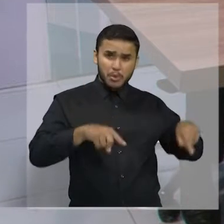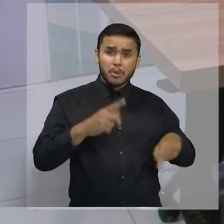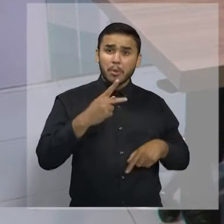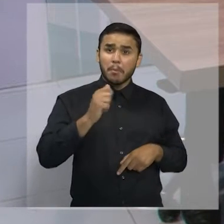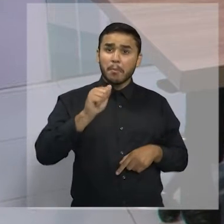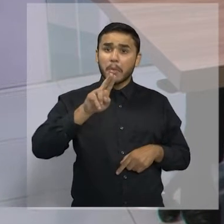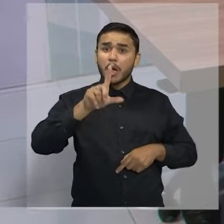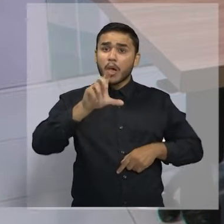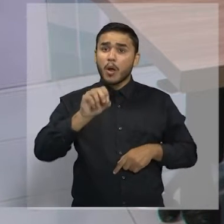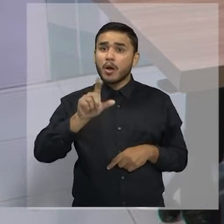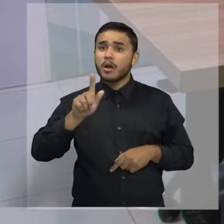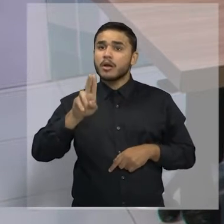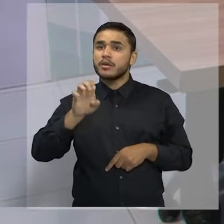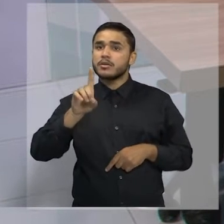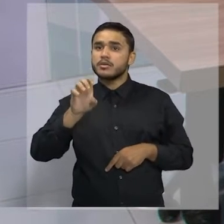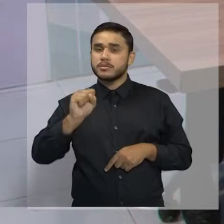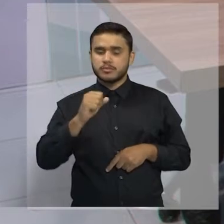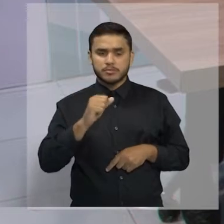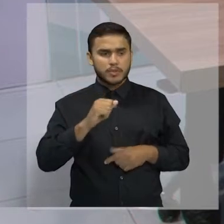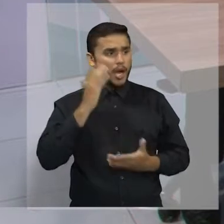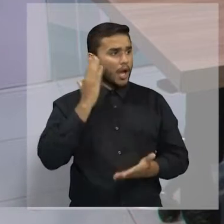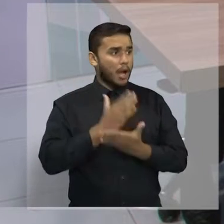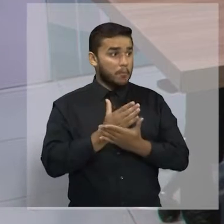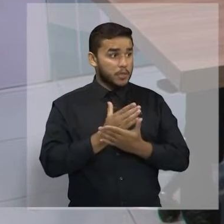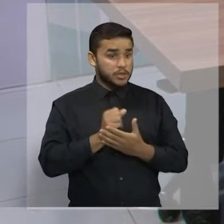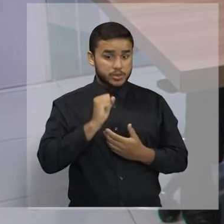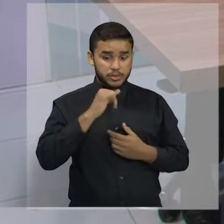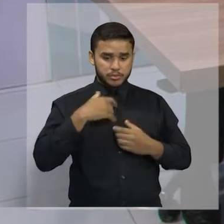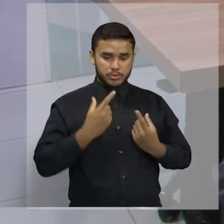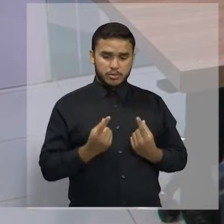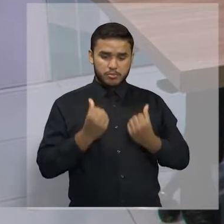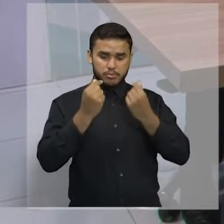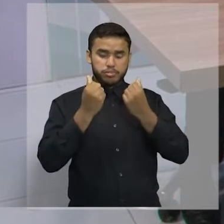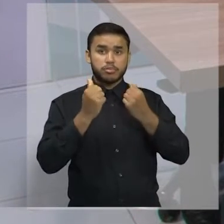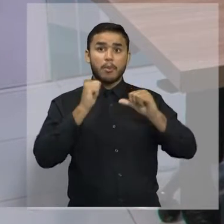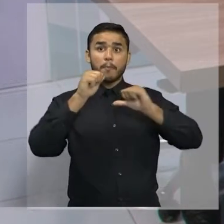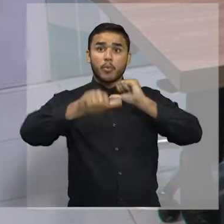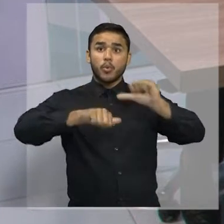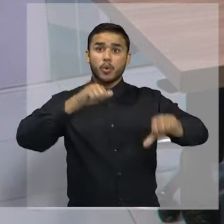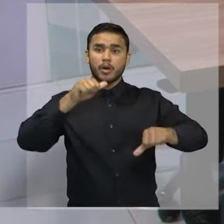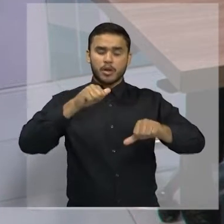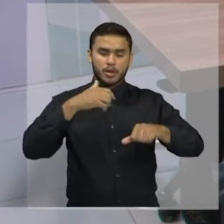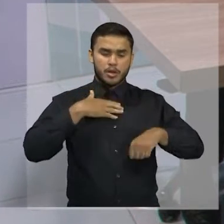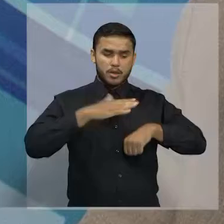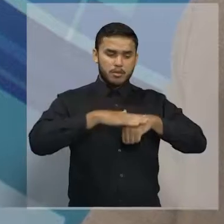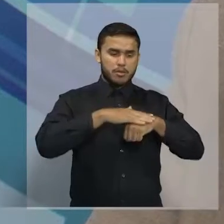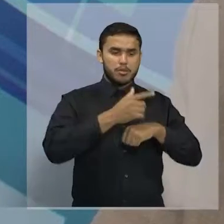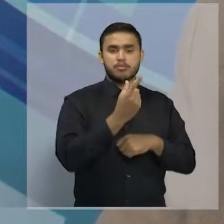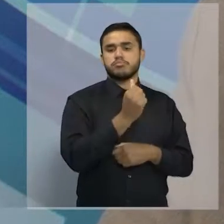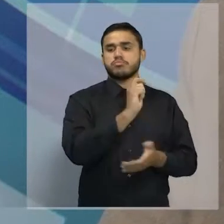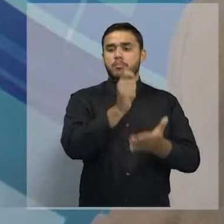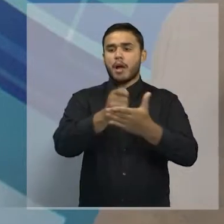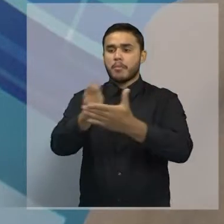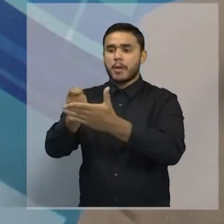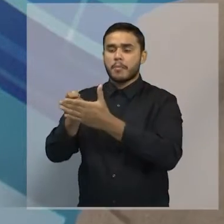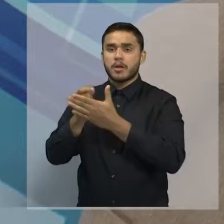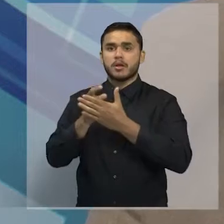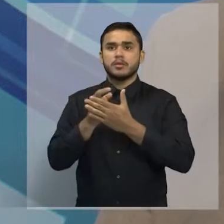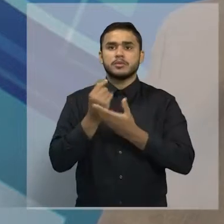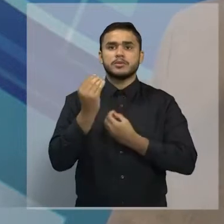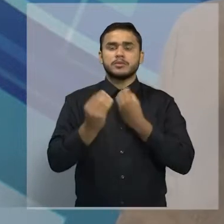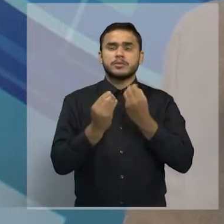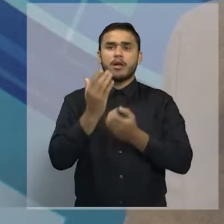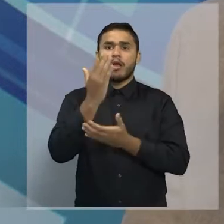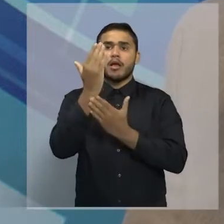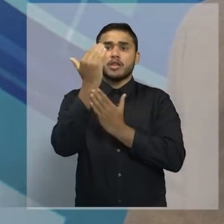dizendo que vai acabar a contribuição patronal para quem for para capitalização, isso vai gerar um problema muito grande, porque eu vou ter, é o que se chama